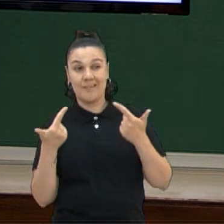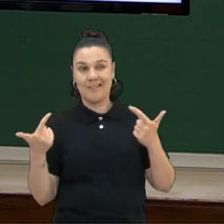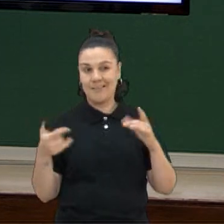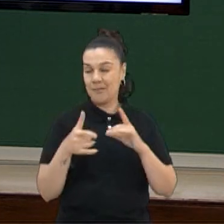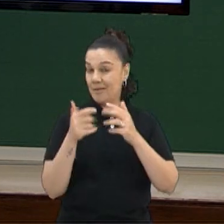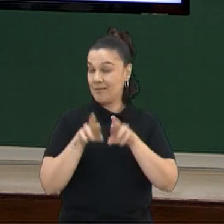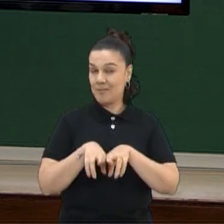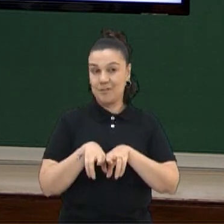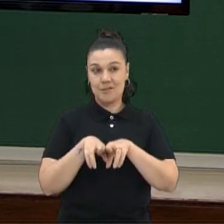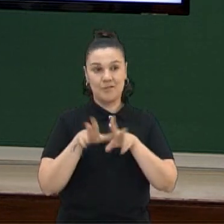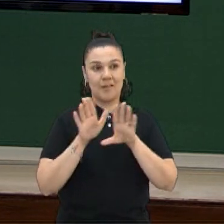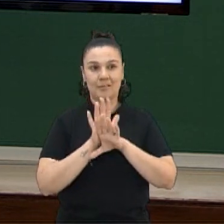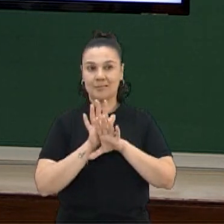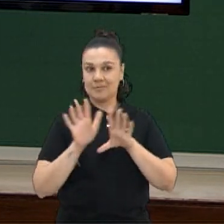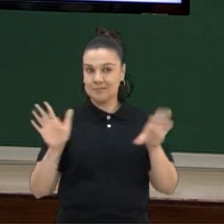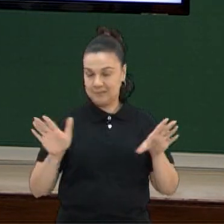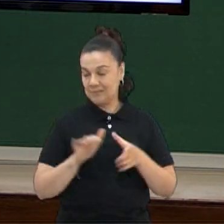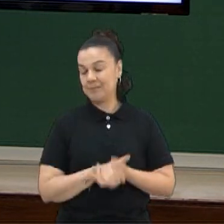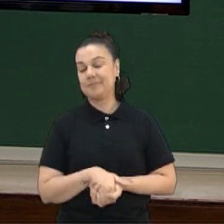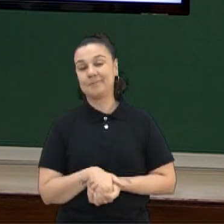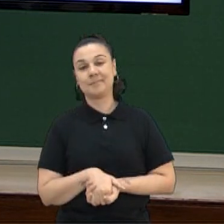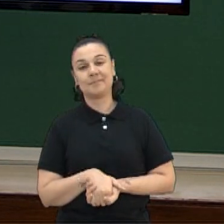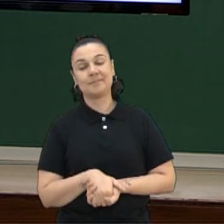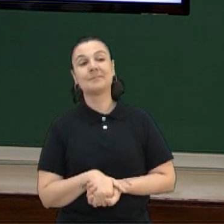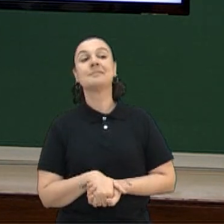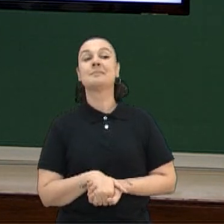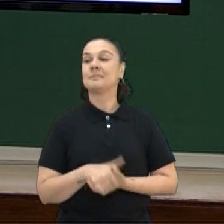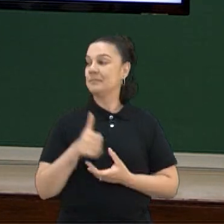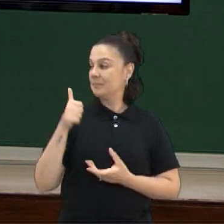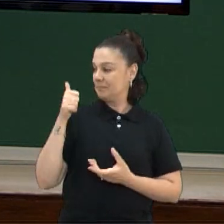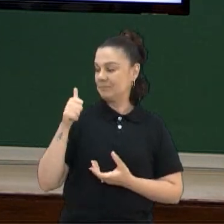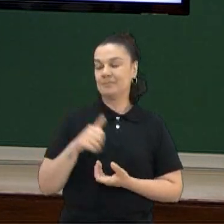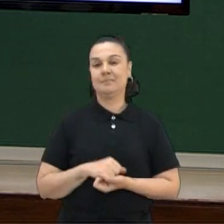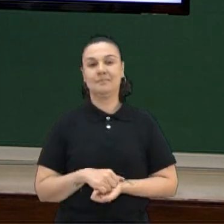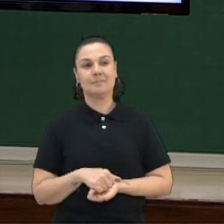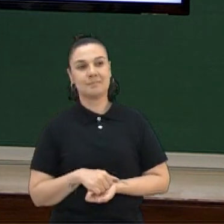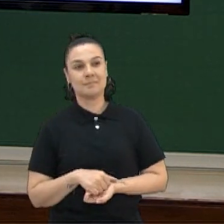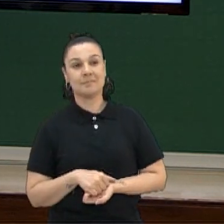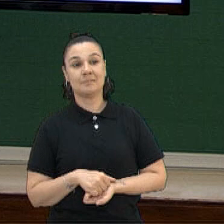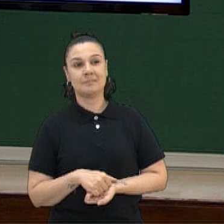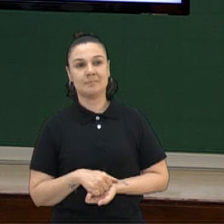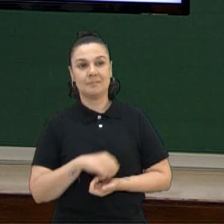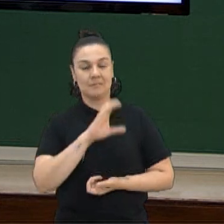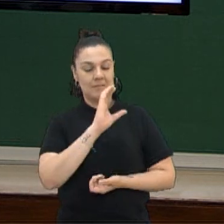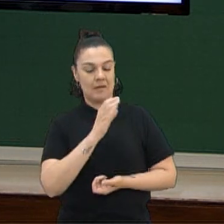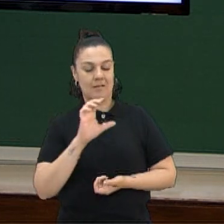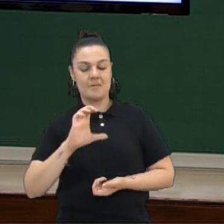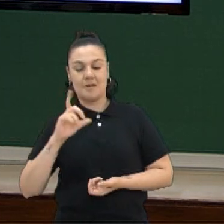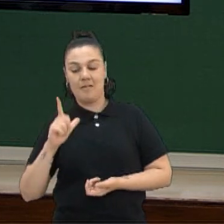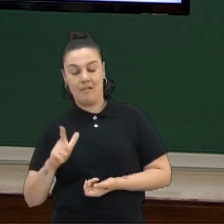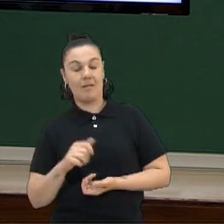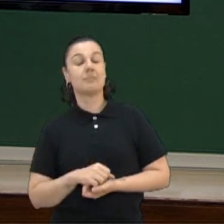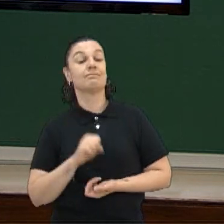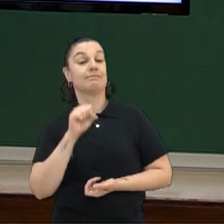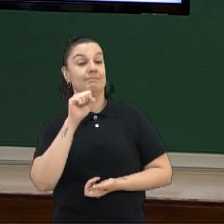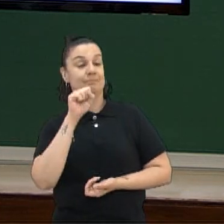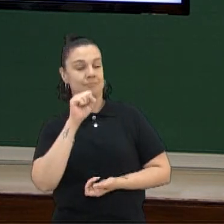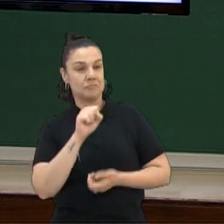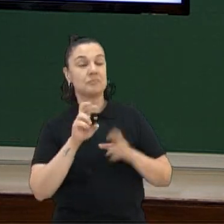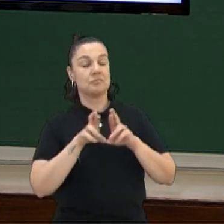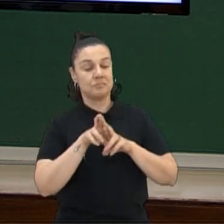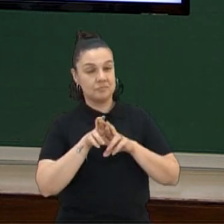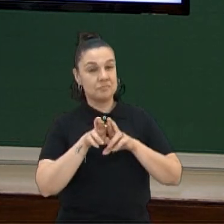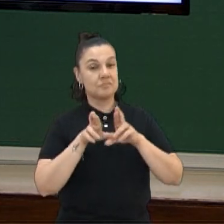existe diferença de eletronegatividade. Então, a ligação é apolar. HCl, sim,